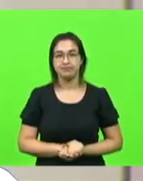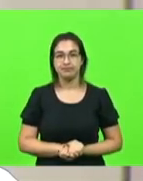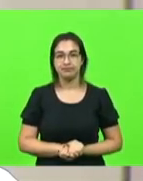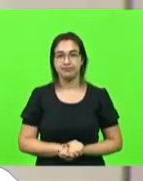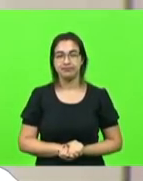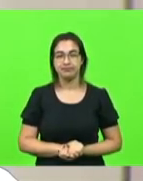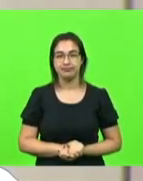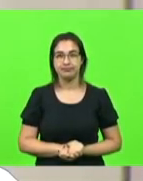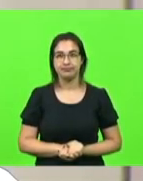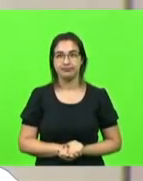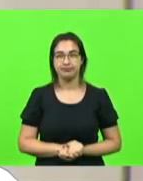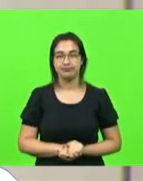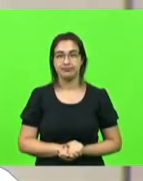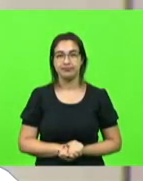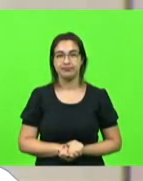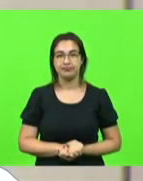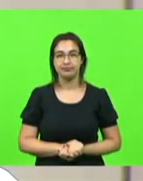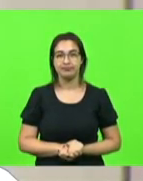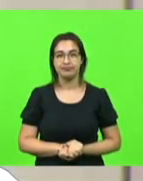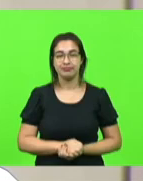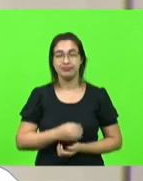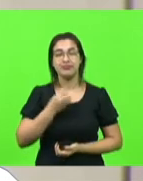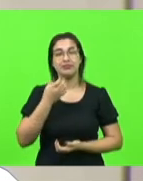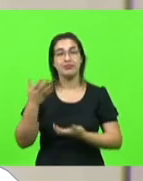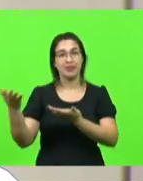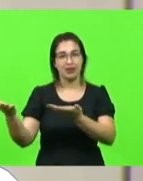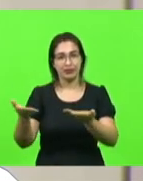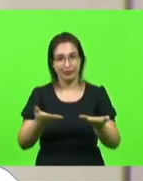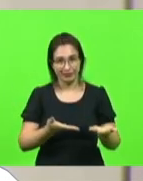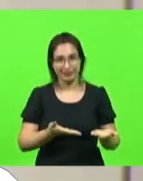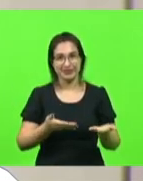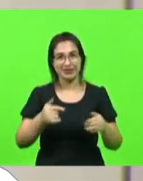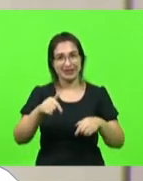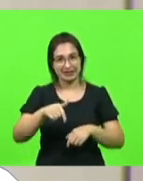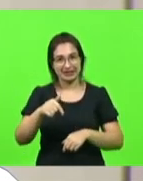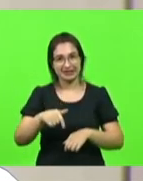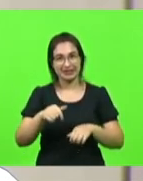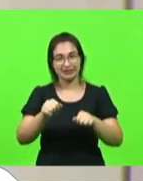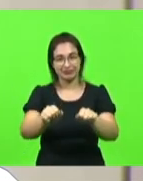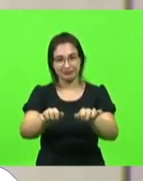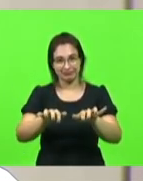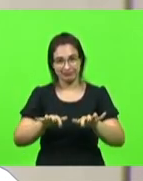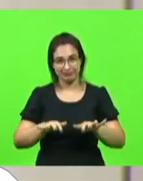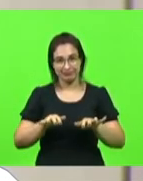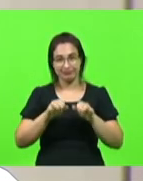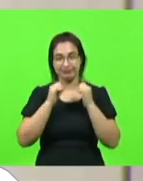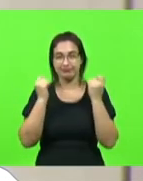Também desejar a todos vocês, sejam bem-vindos ao Parlamento Catarinense.